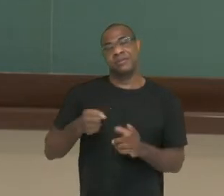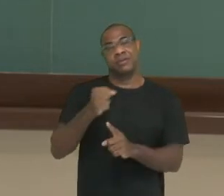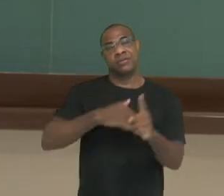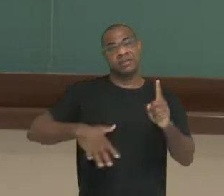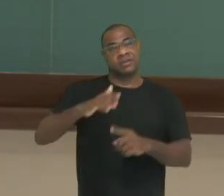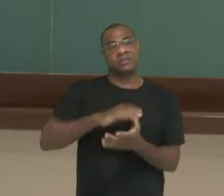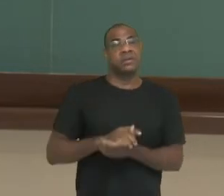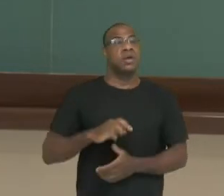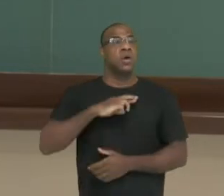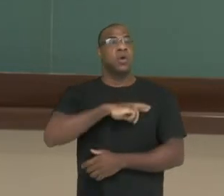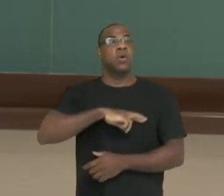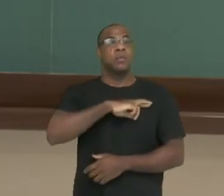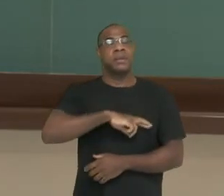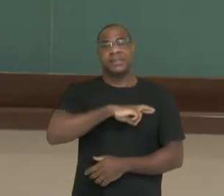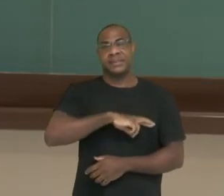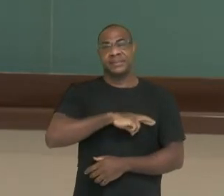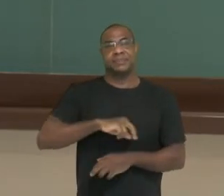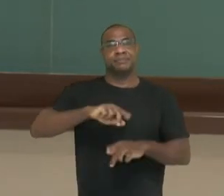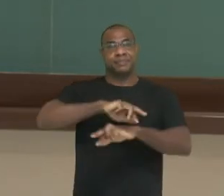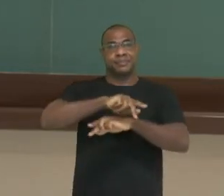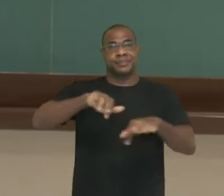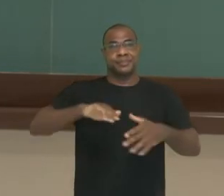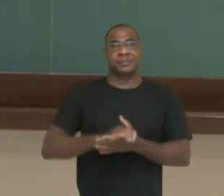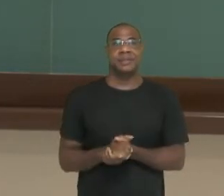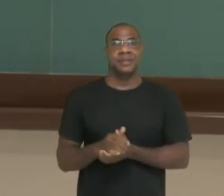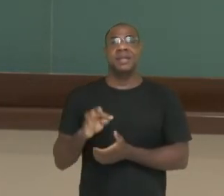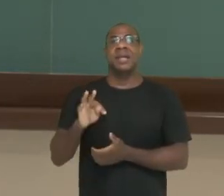romance de tese ou romance psicológico.